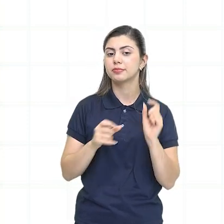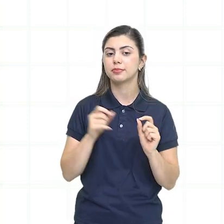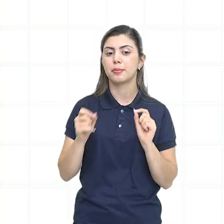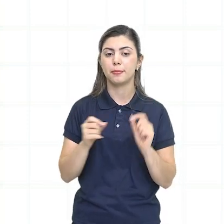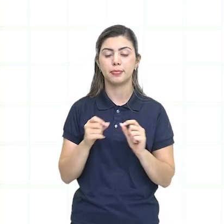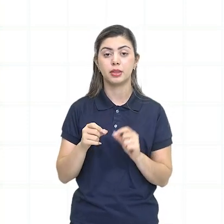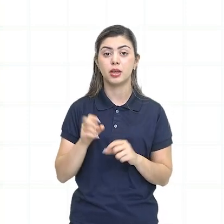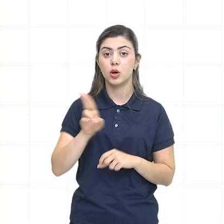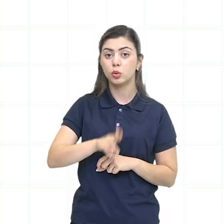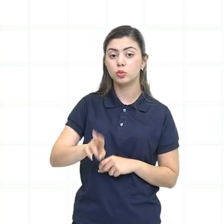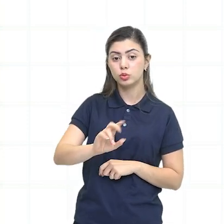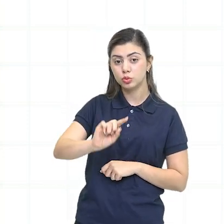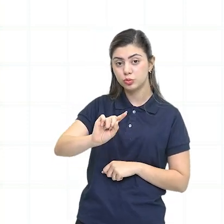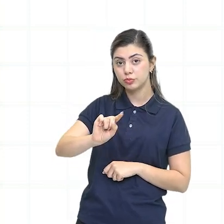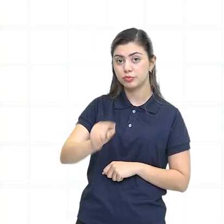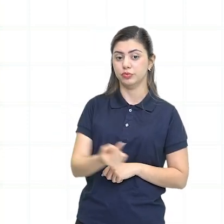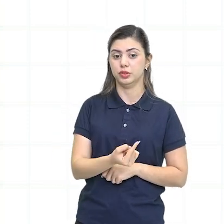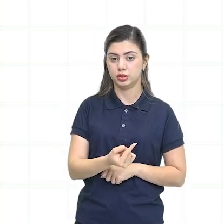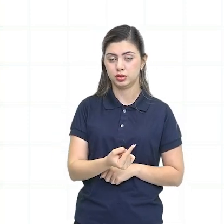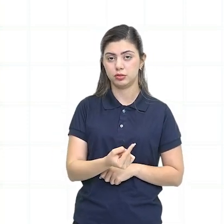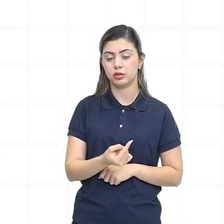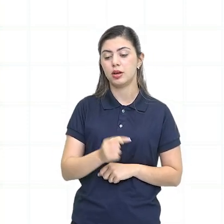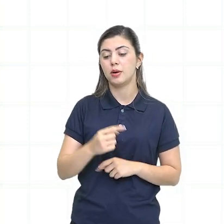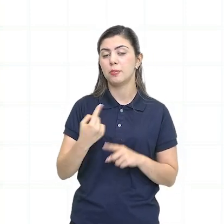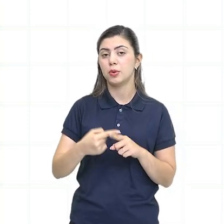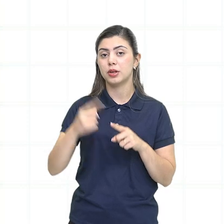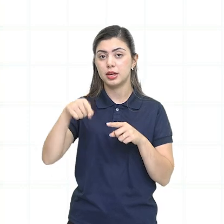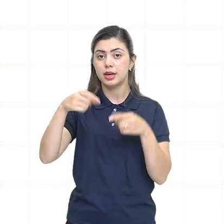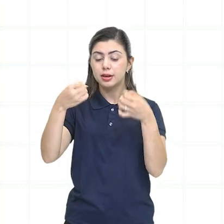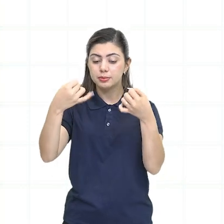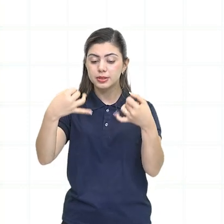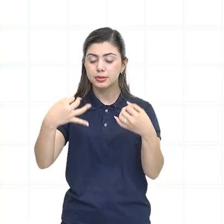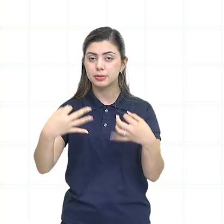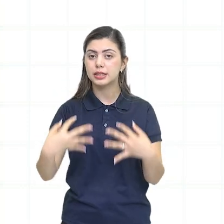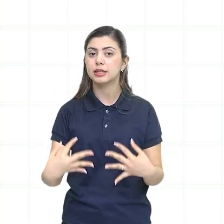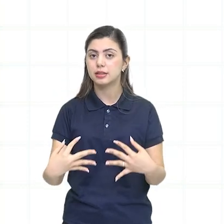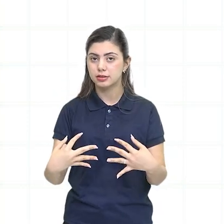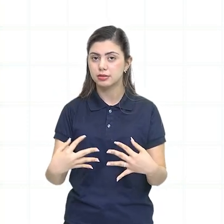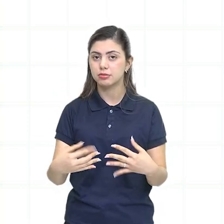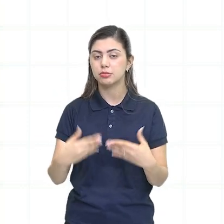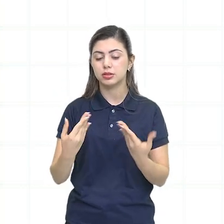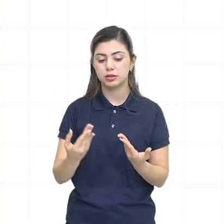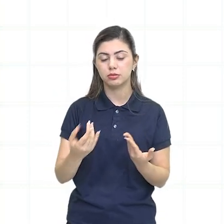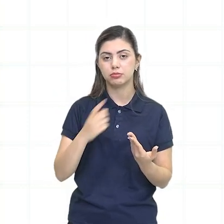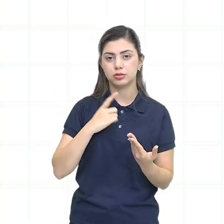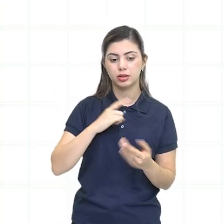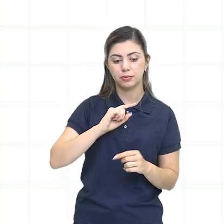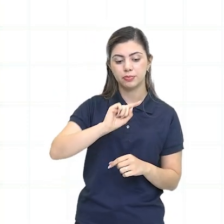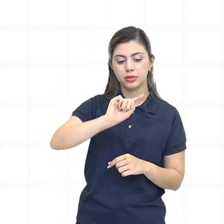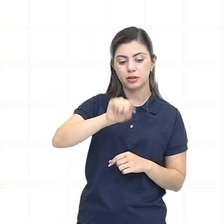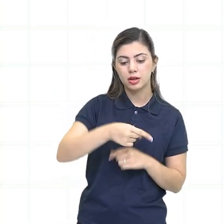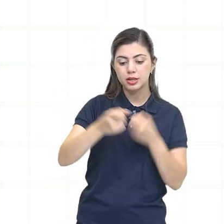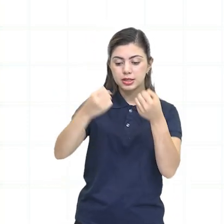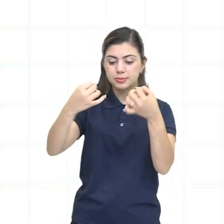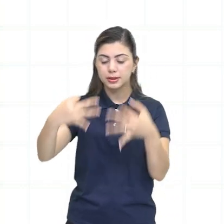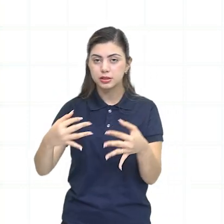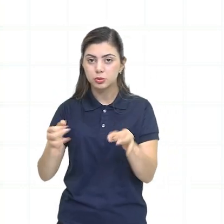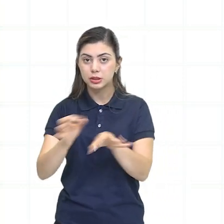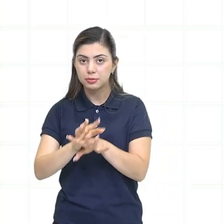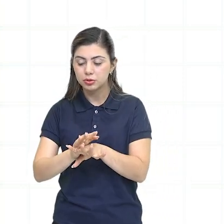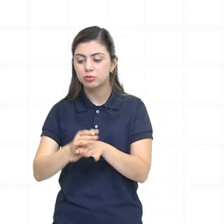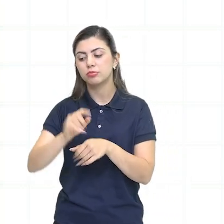o aposto, que é esta explicação, sempre vem isolado através